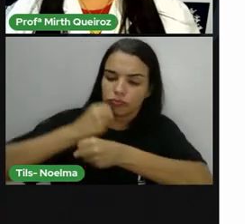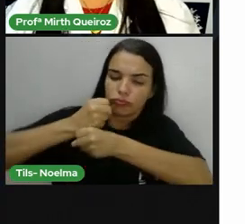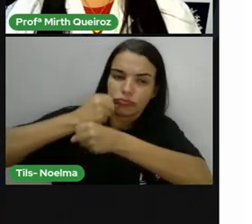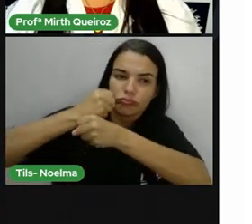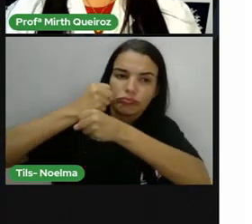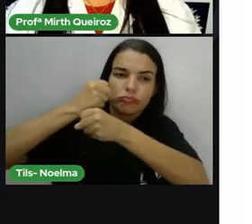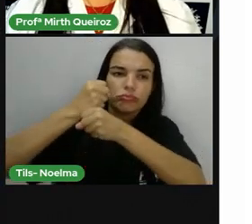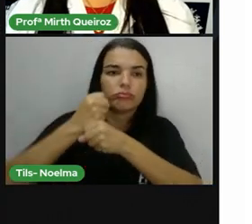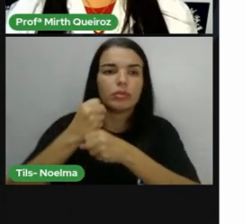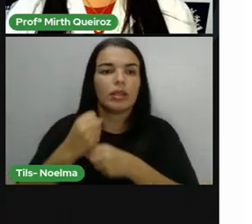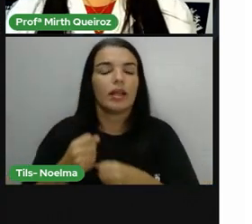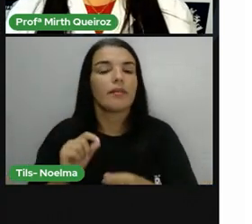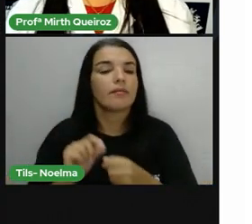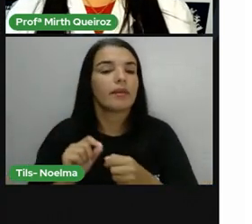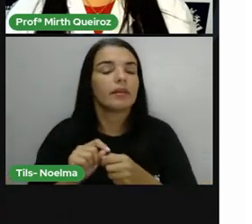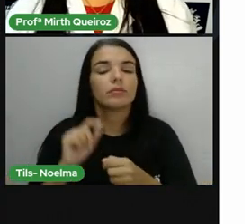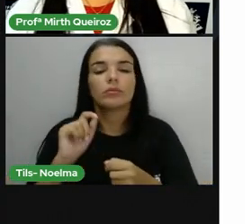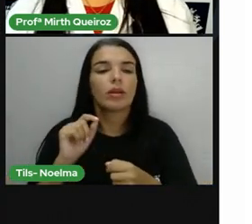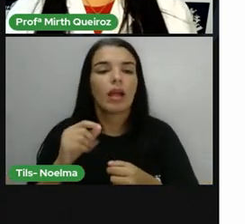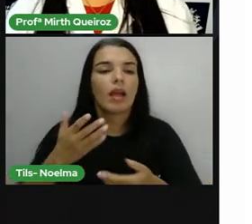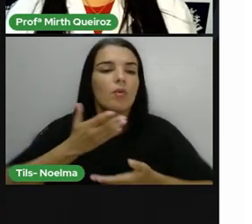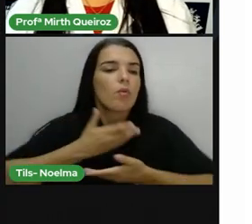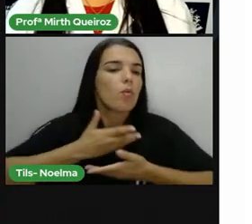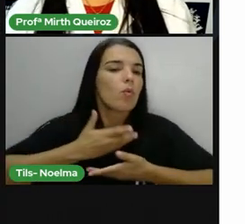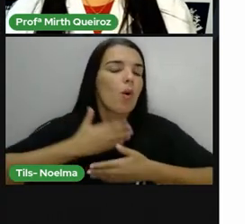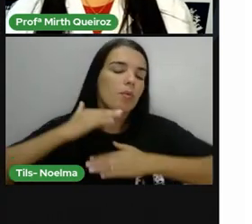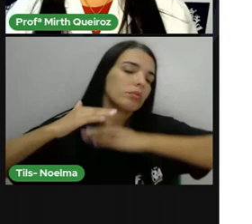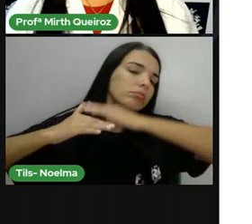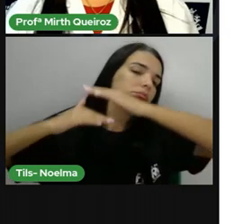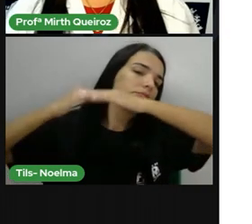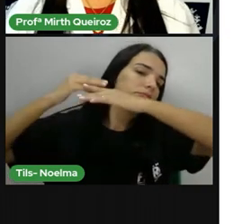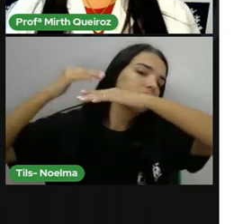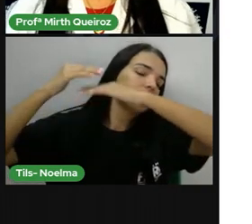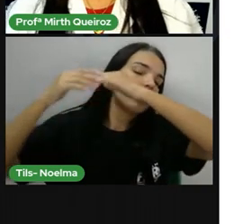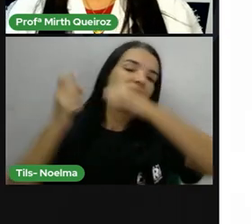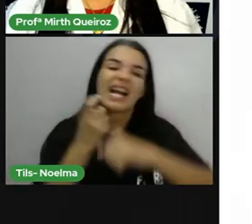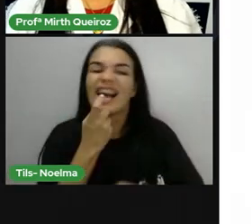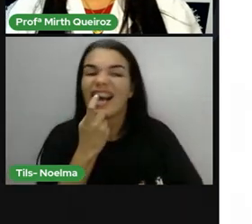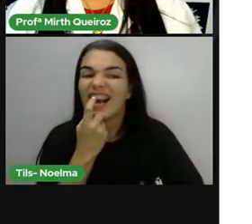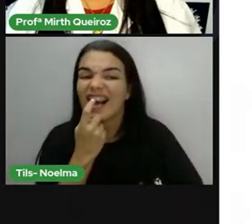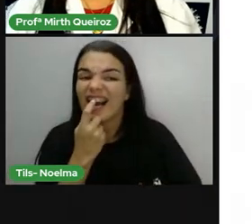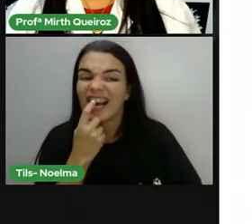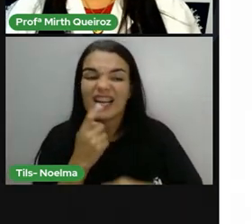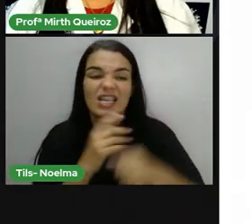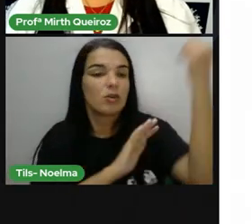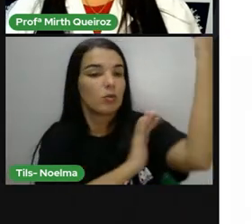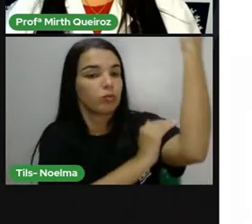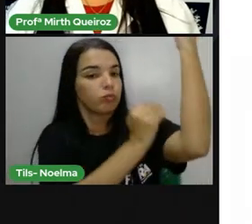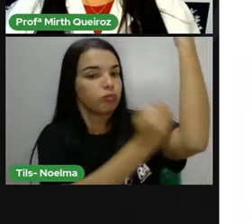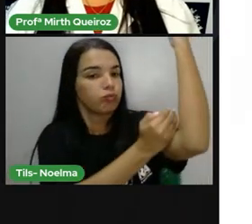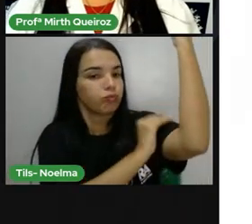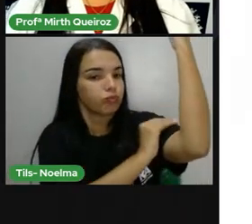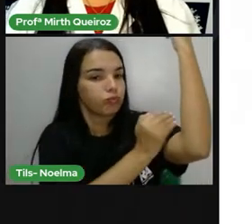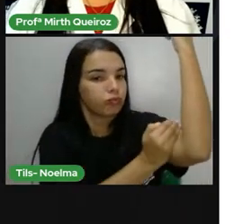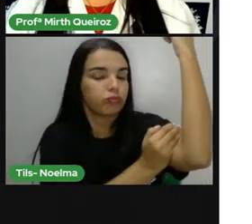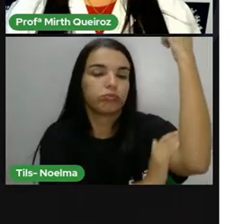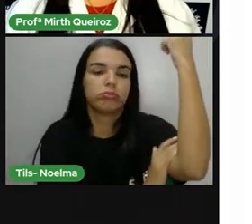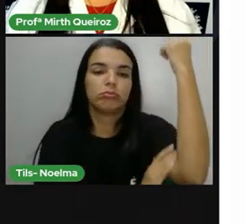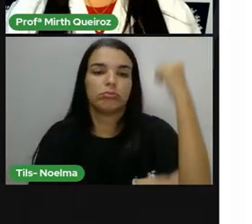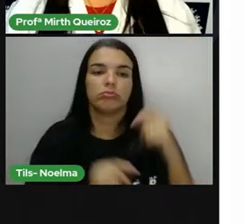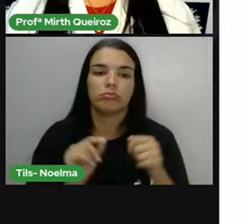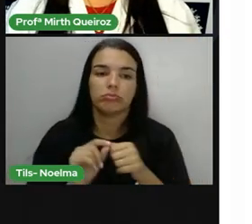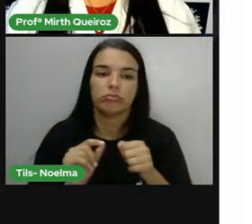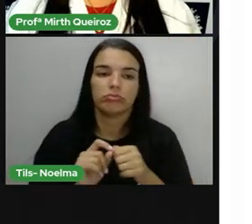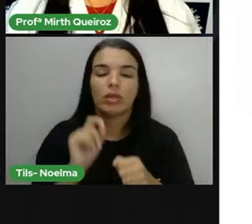construtores, né? Que servem para poder construir estruturas corporais, como é o caso dos músculos, né? Nós temos como exemplo de